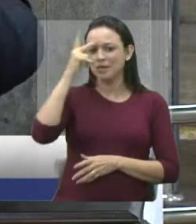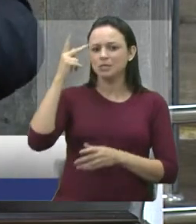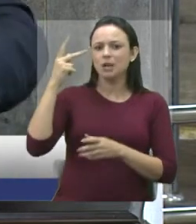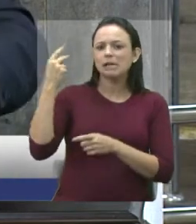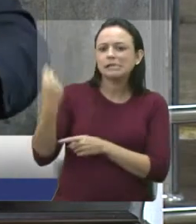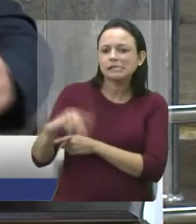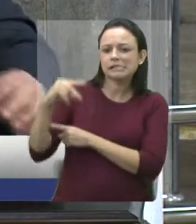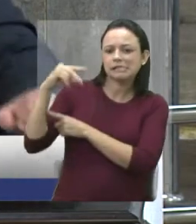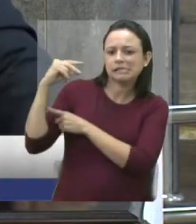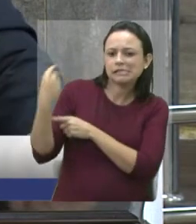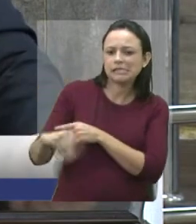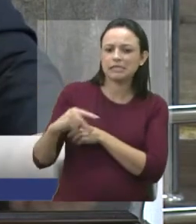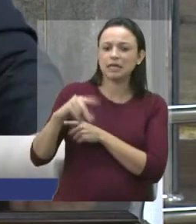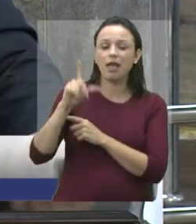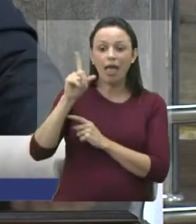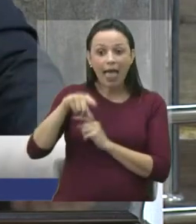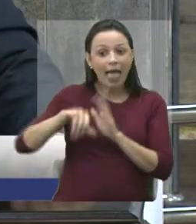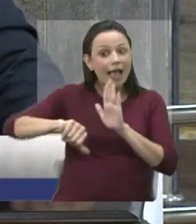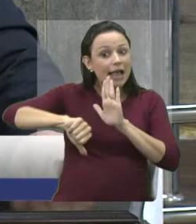maus-tratos é crime.